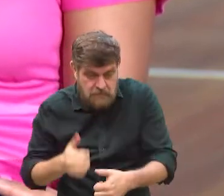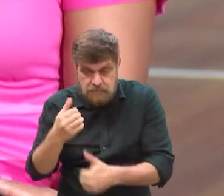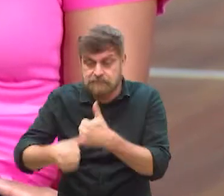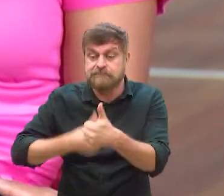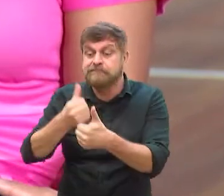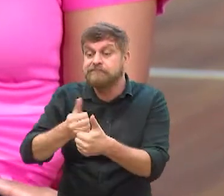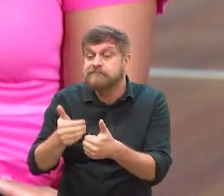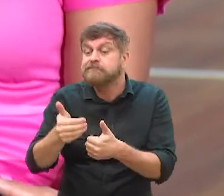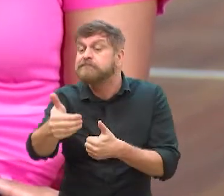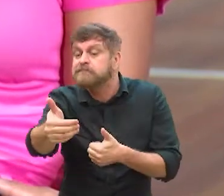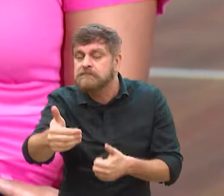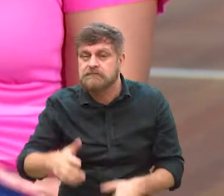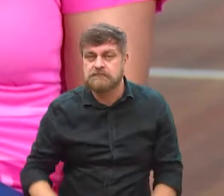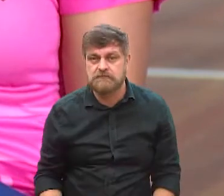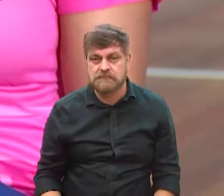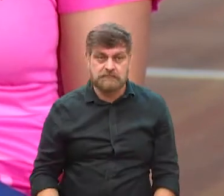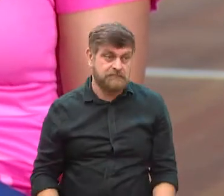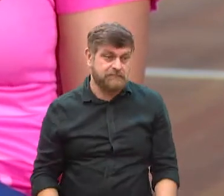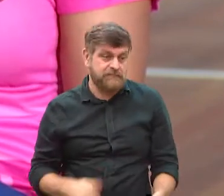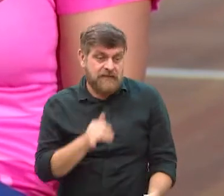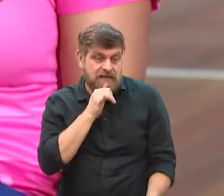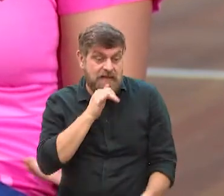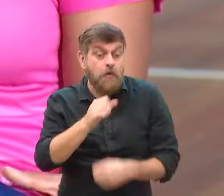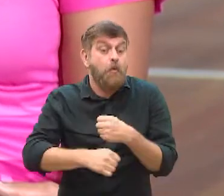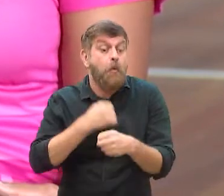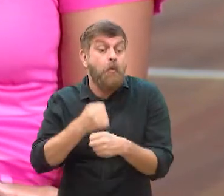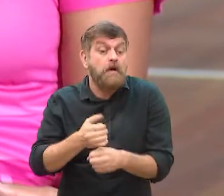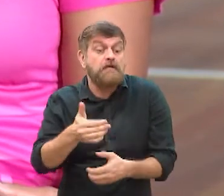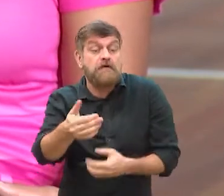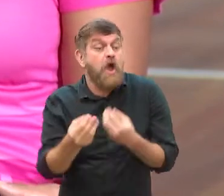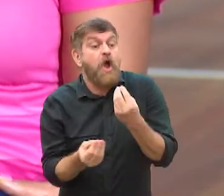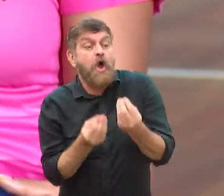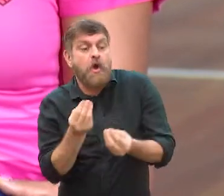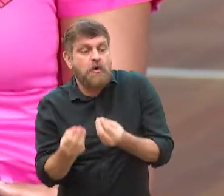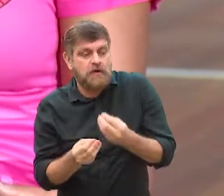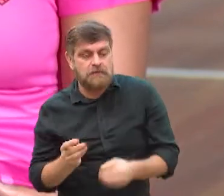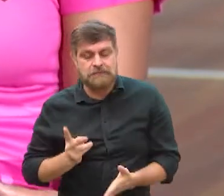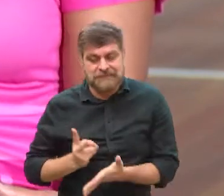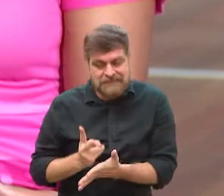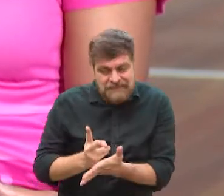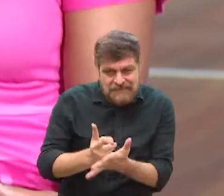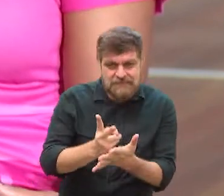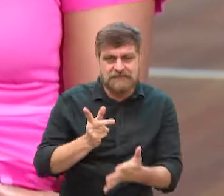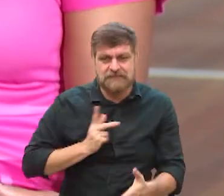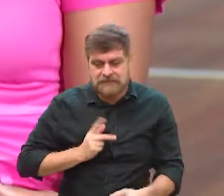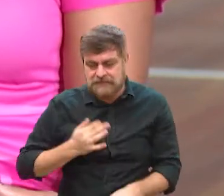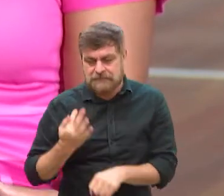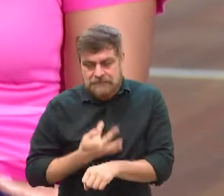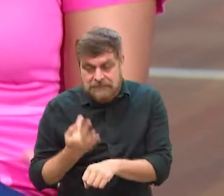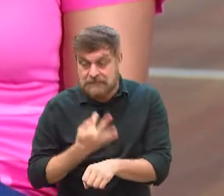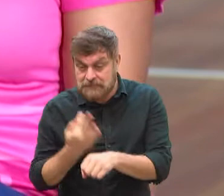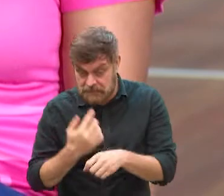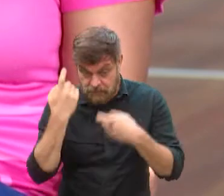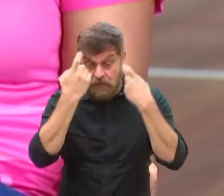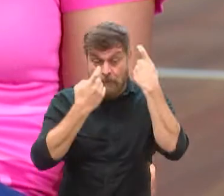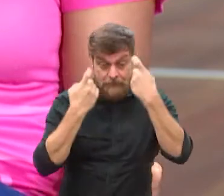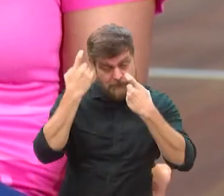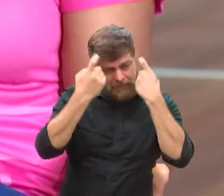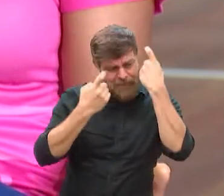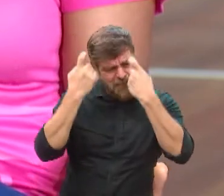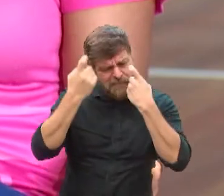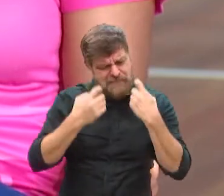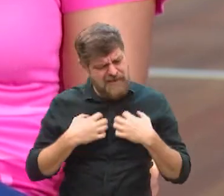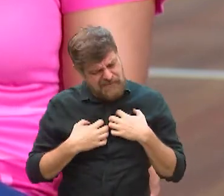sabe se o ano que vem vai ter o projeto e sempre tem que estar correndo atrás. É preocupante, né,